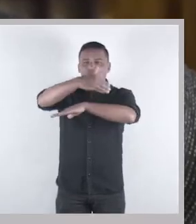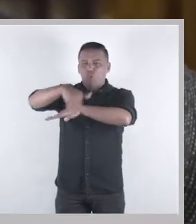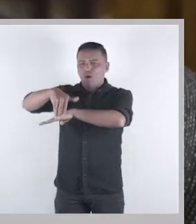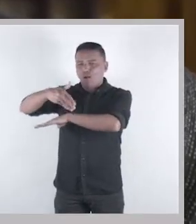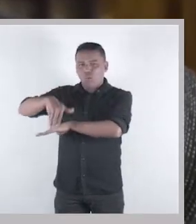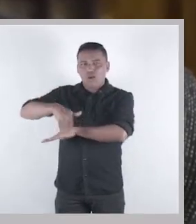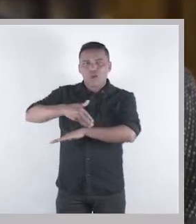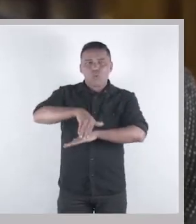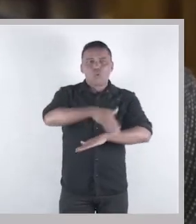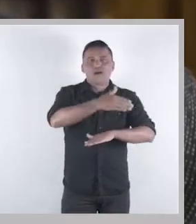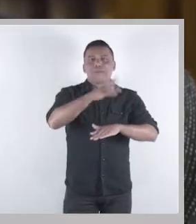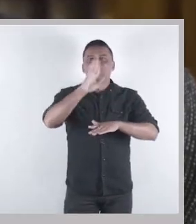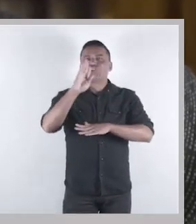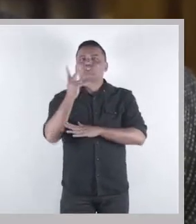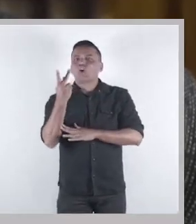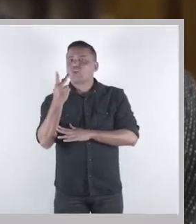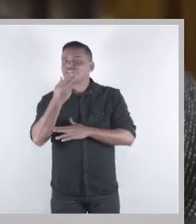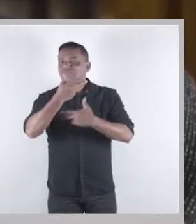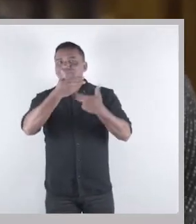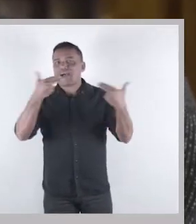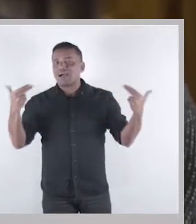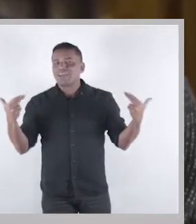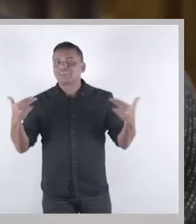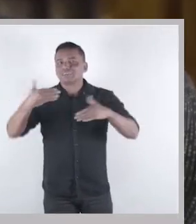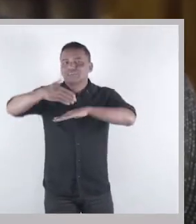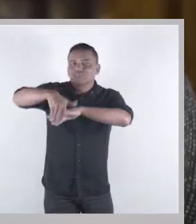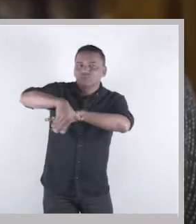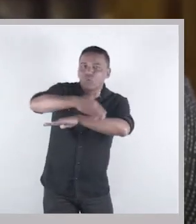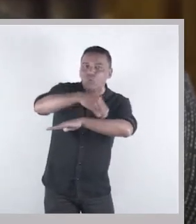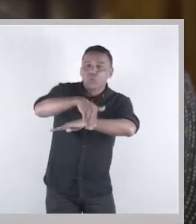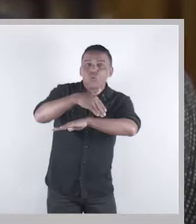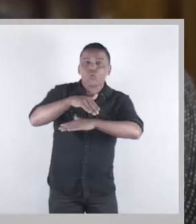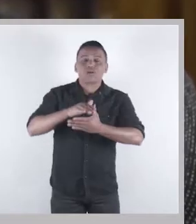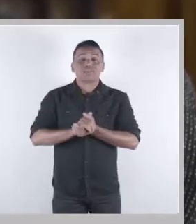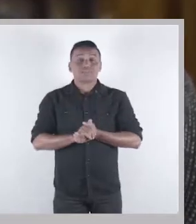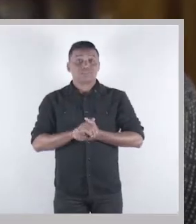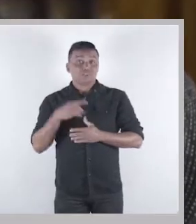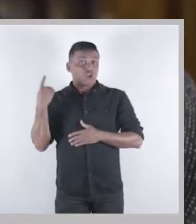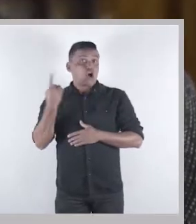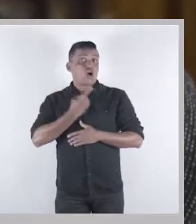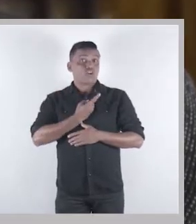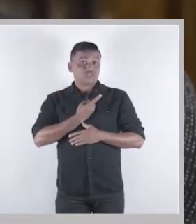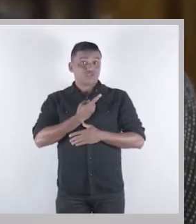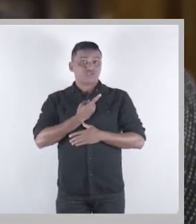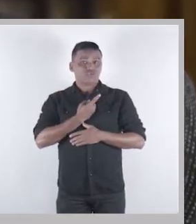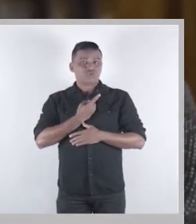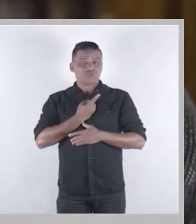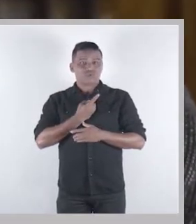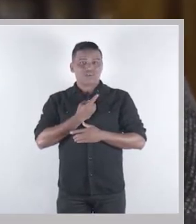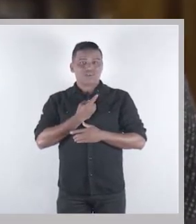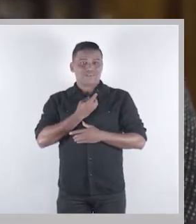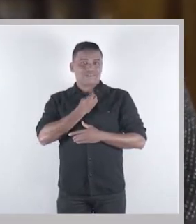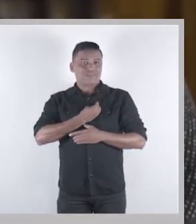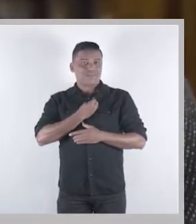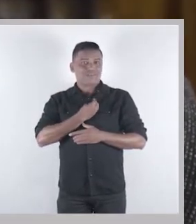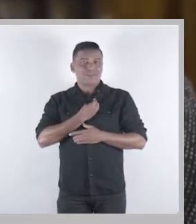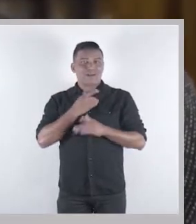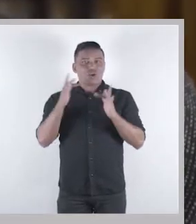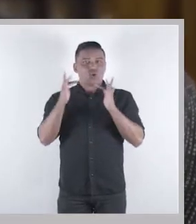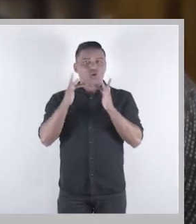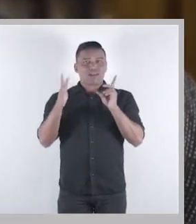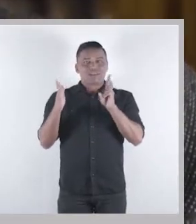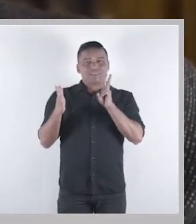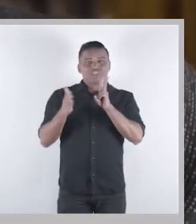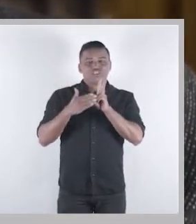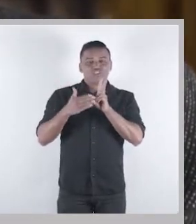lado nosso lado indígena nosso lado negro ele tá assim é correndo na nossa vez sanguínea na de sanguínea da